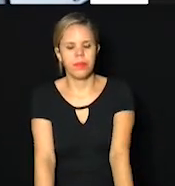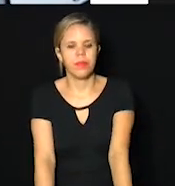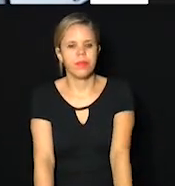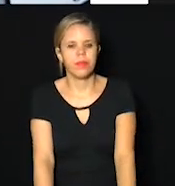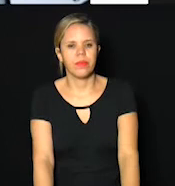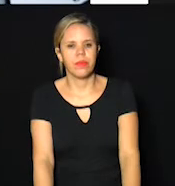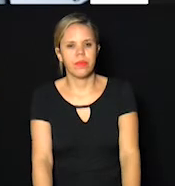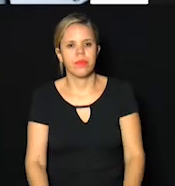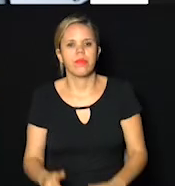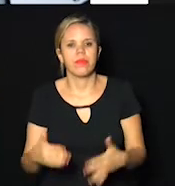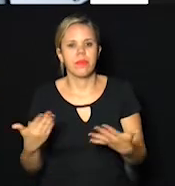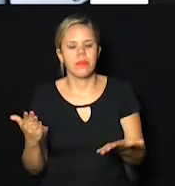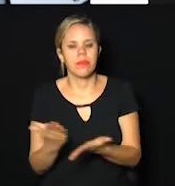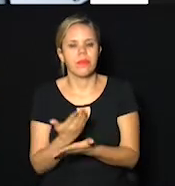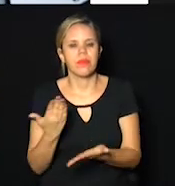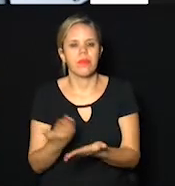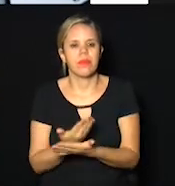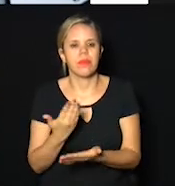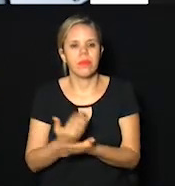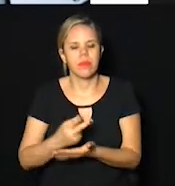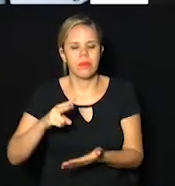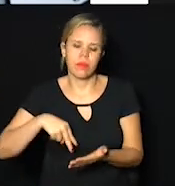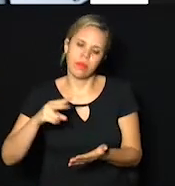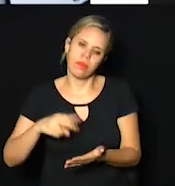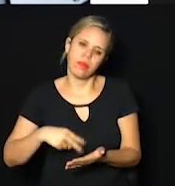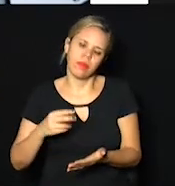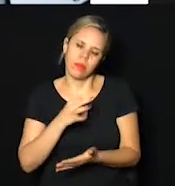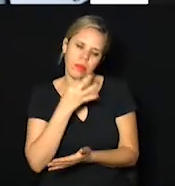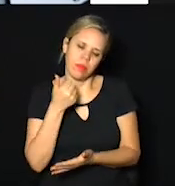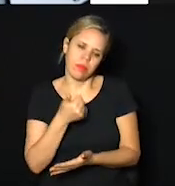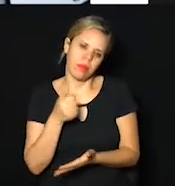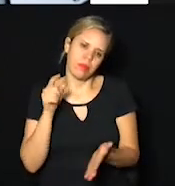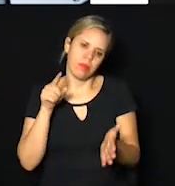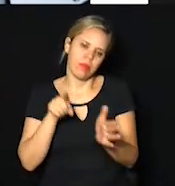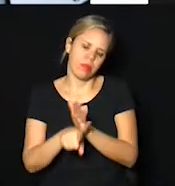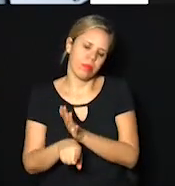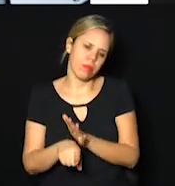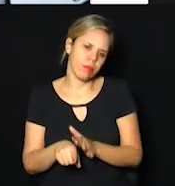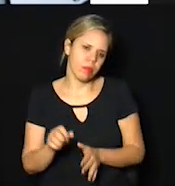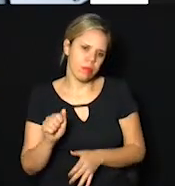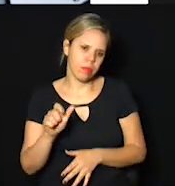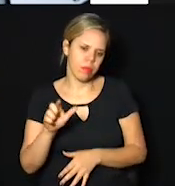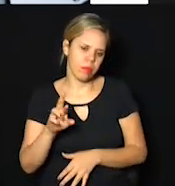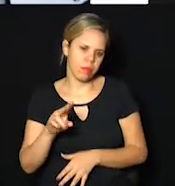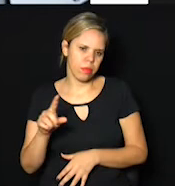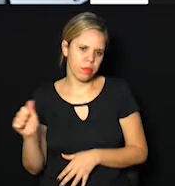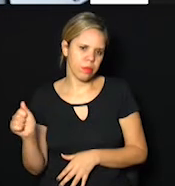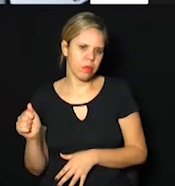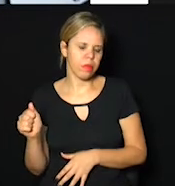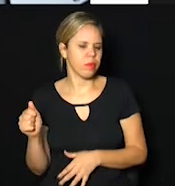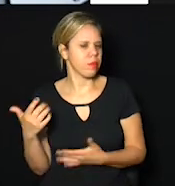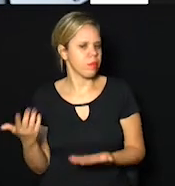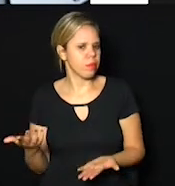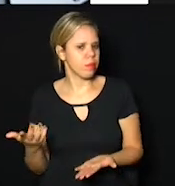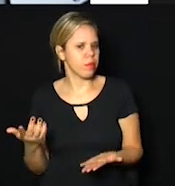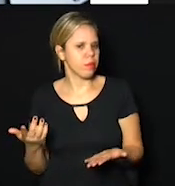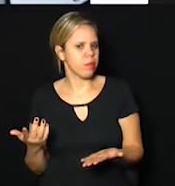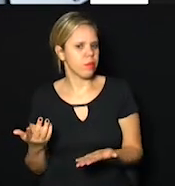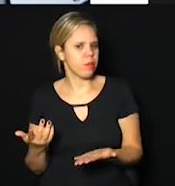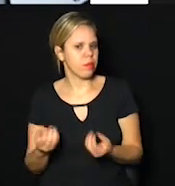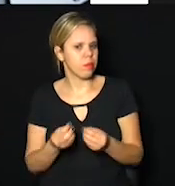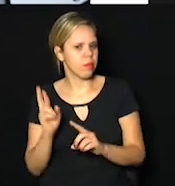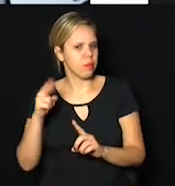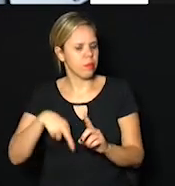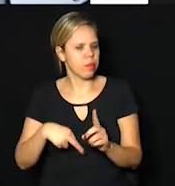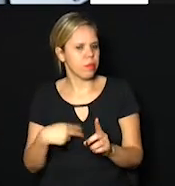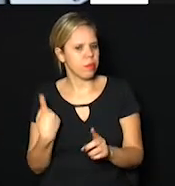pergunta: quais os livros clássicos devem ser lidos? Bela pergunta, doutora Alessandra. Quando eu falo dos clássicos da política e que servem como referência